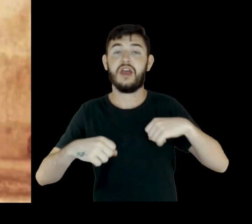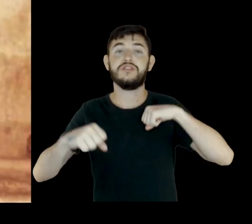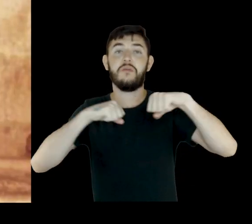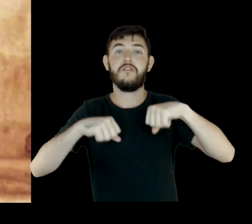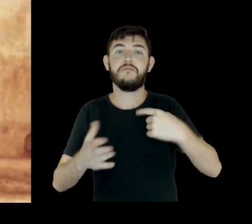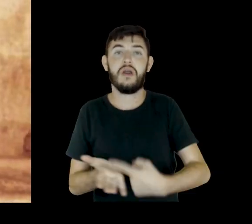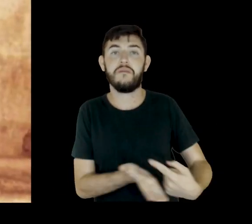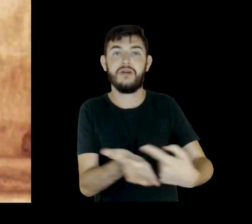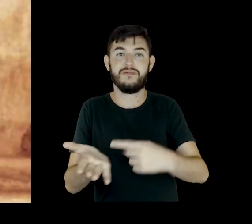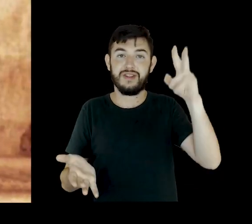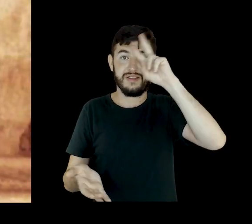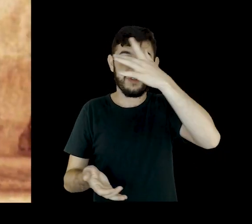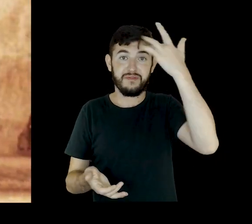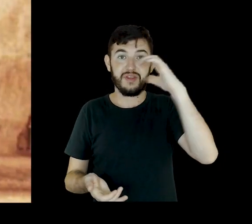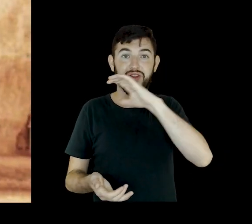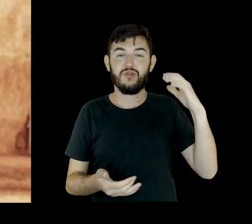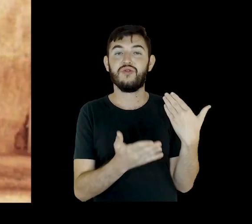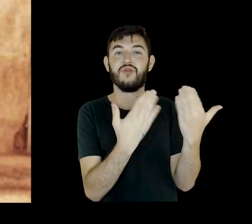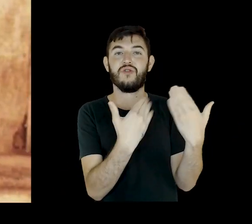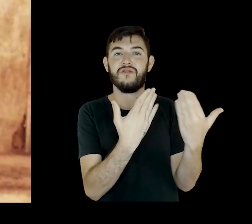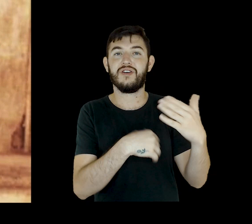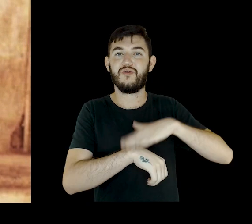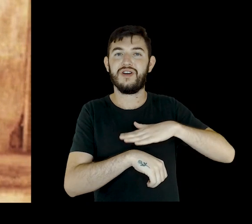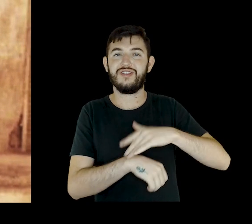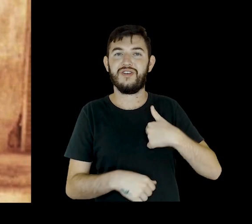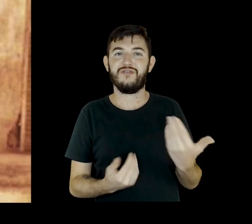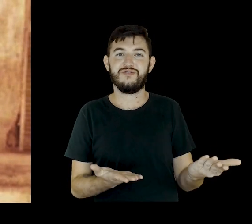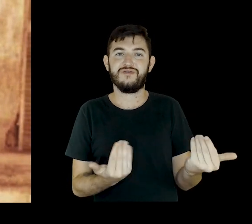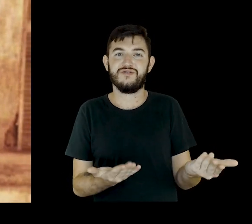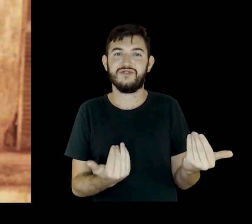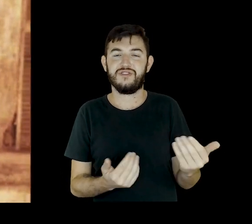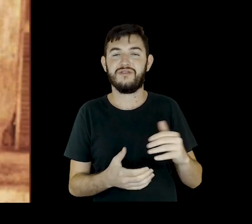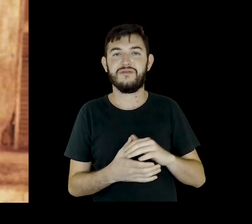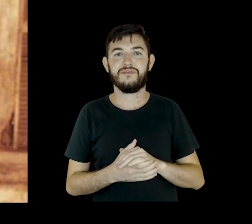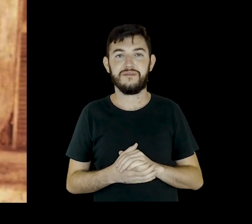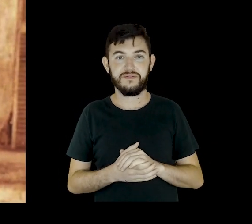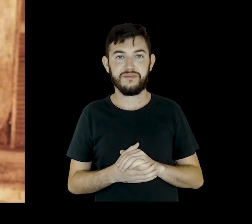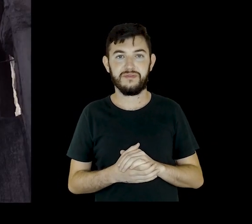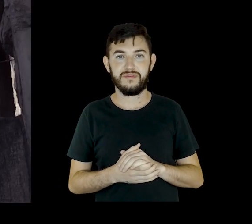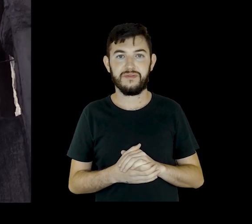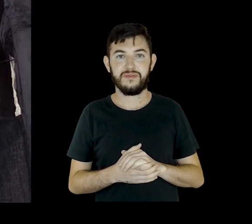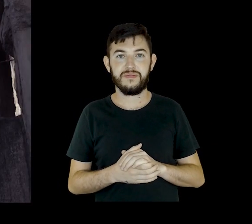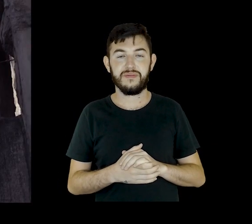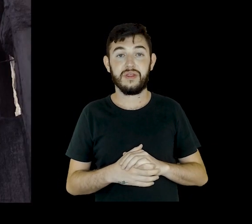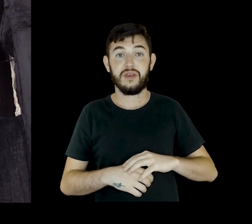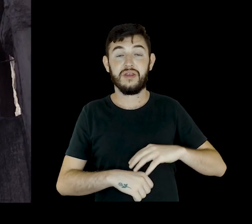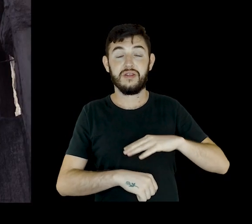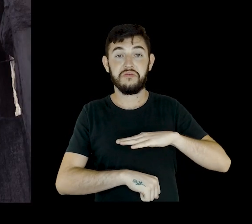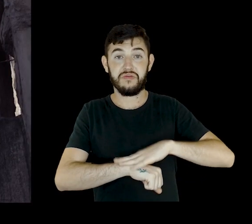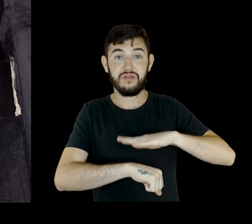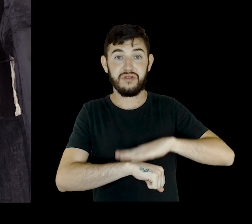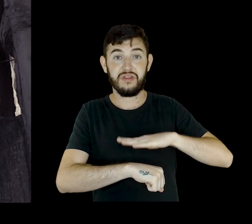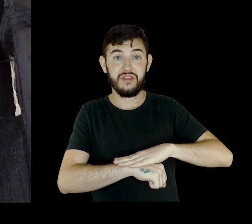Isso eu me lembro dos adultos conversando na minha juventude e adolescência. Os que vieram do tempo dos